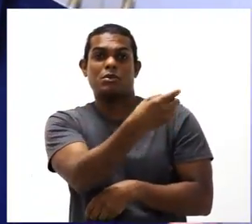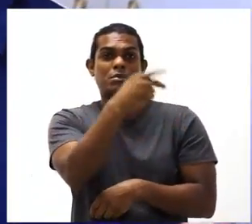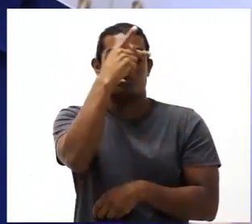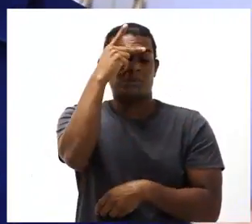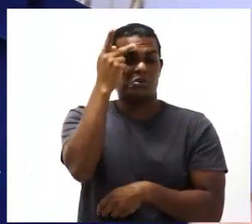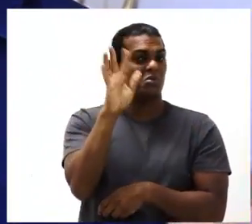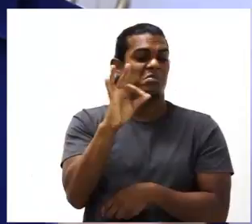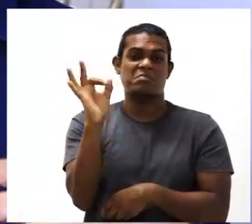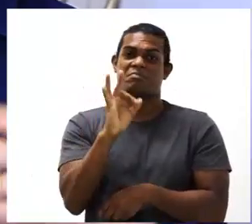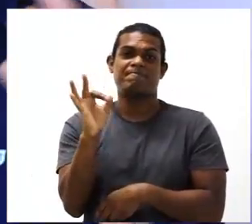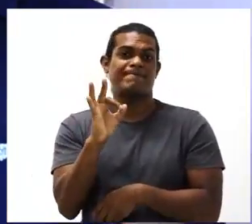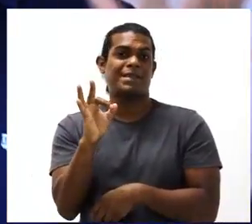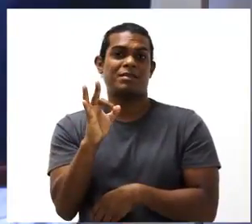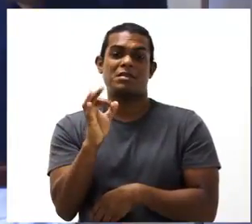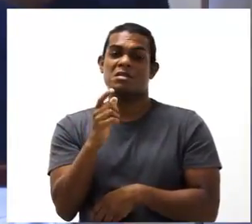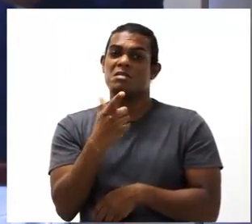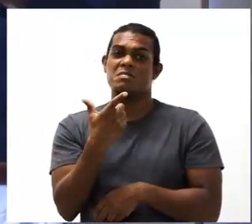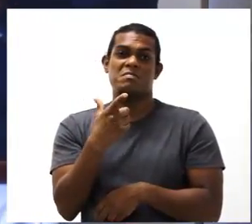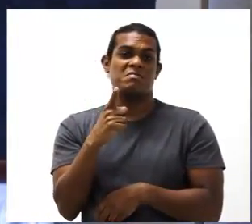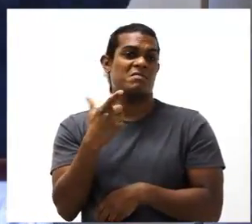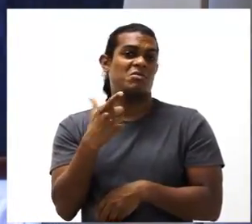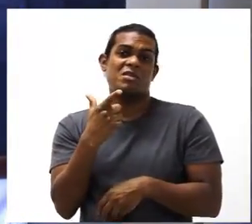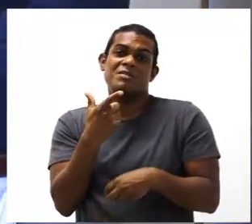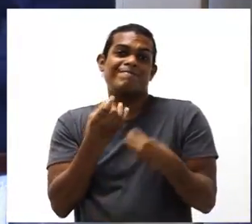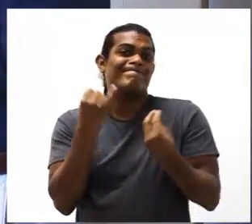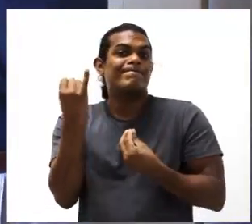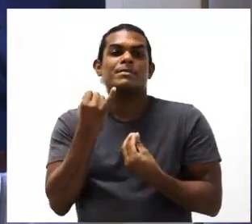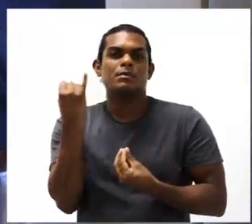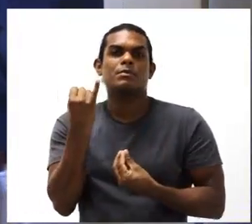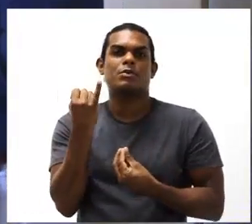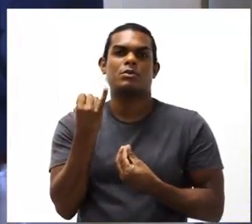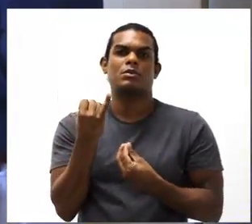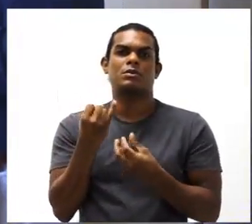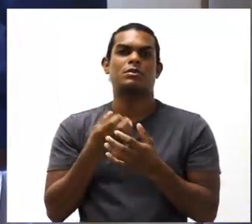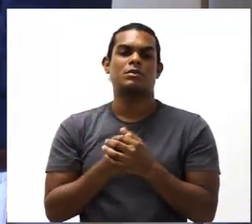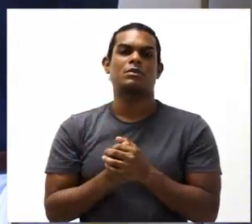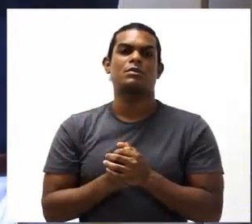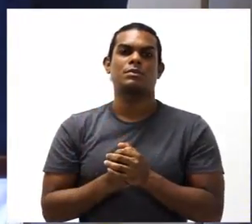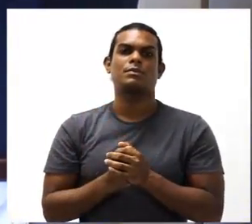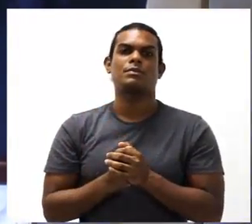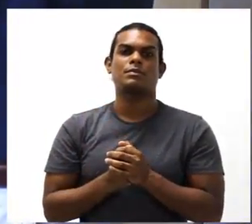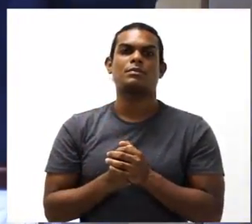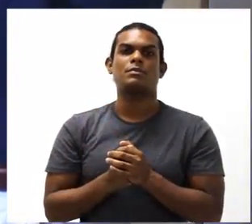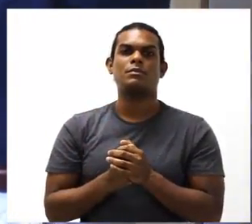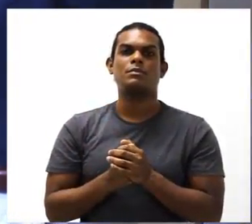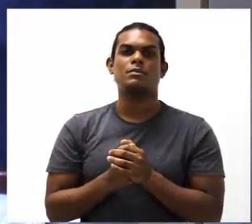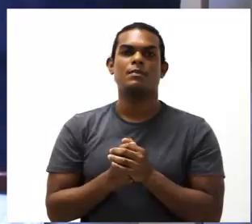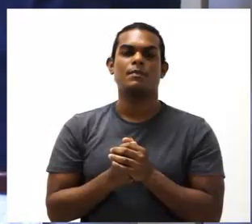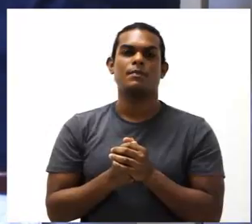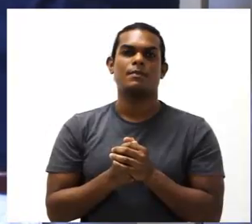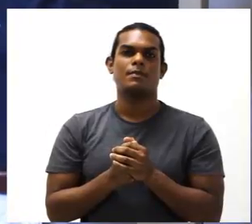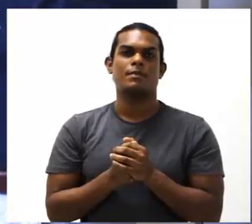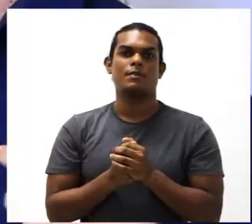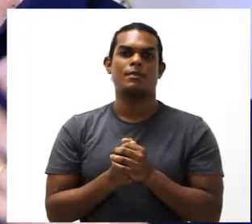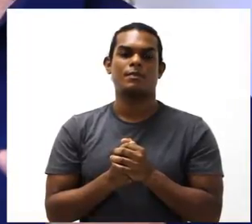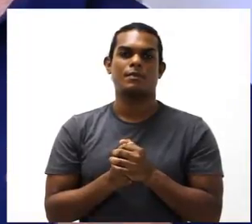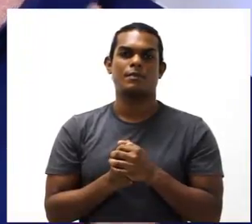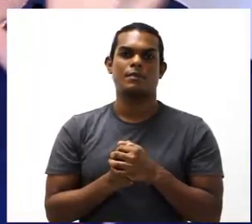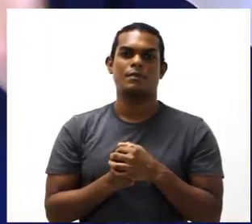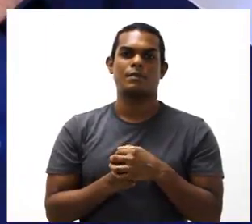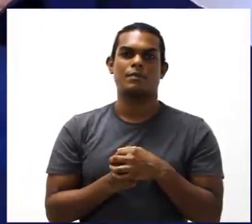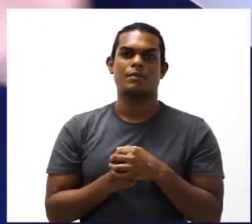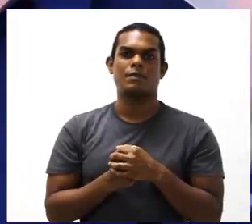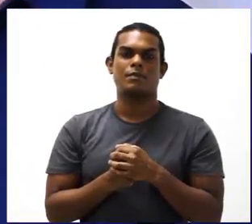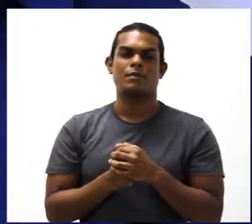informação. Para mim, quando eu encontro o livro, para mim foi informação obtida. Eu tenho todos os livros lá, para mim, naquele momento, naquele